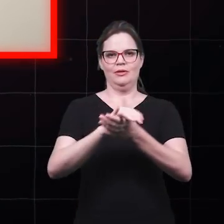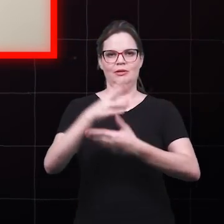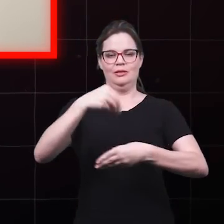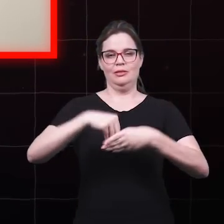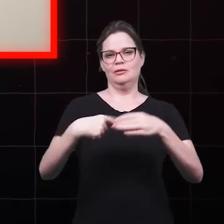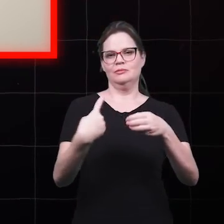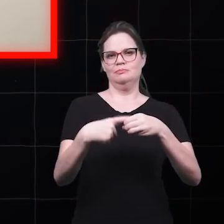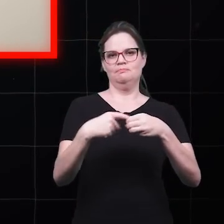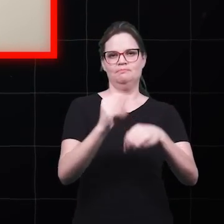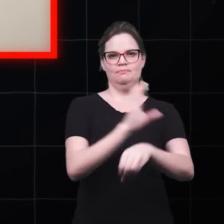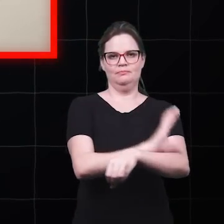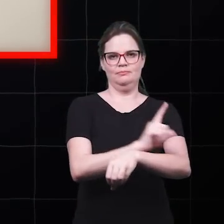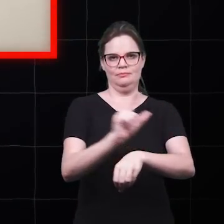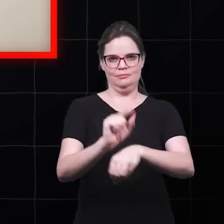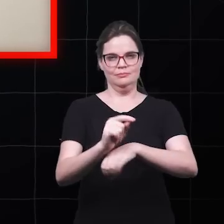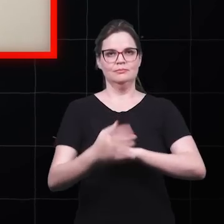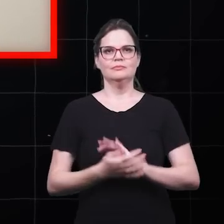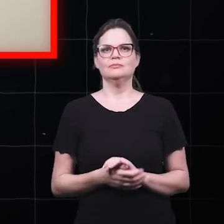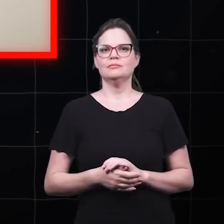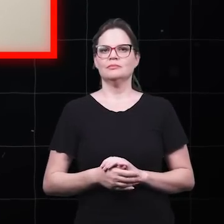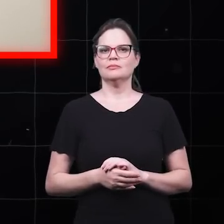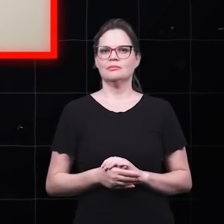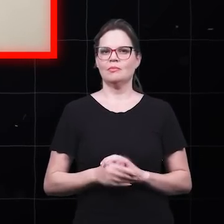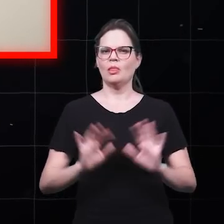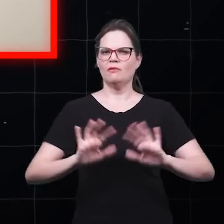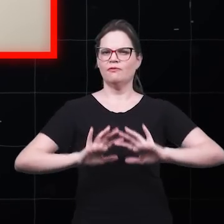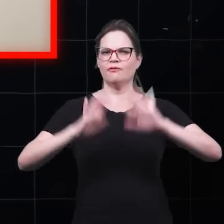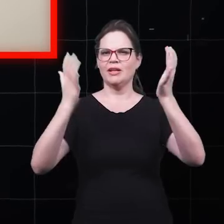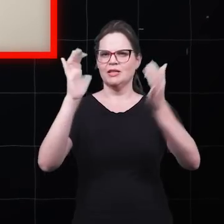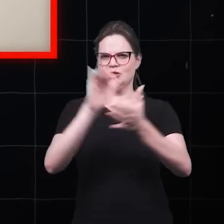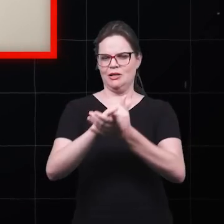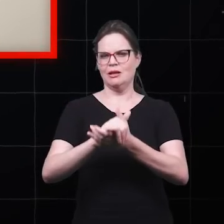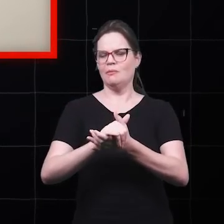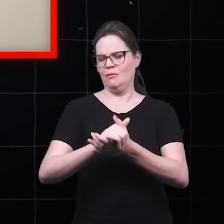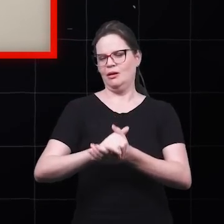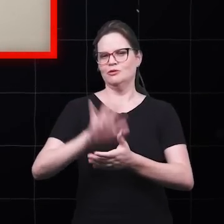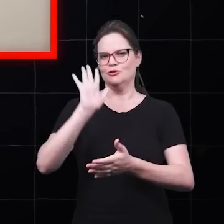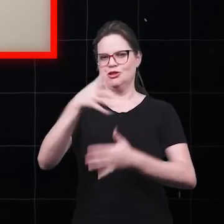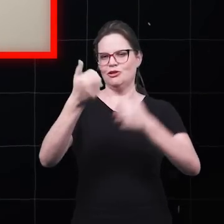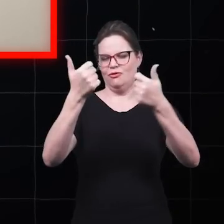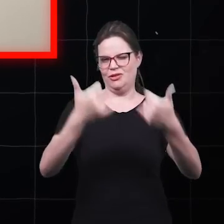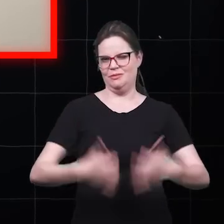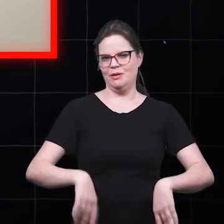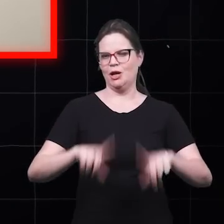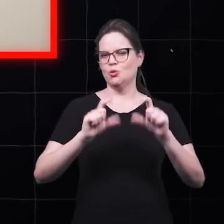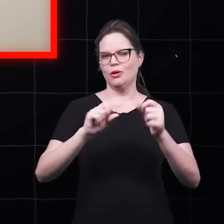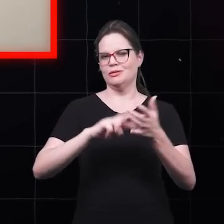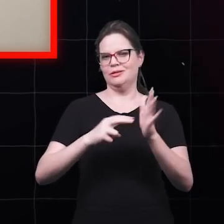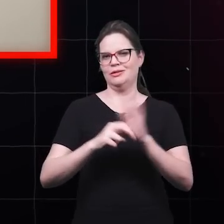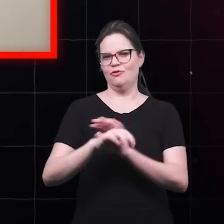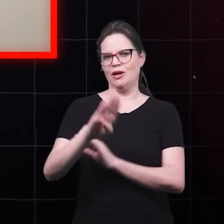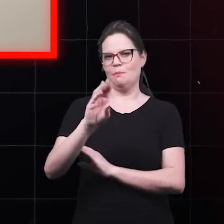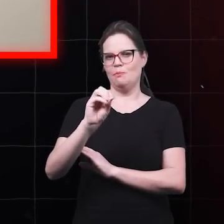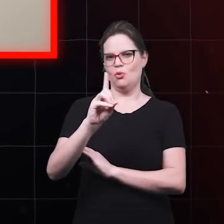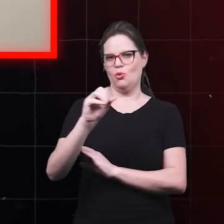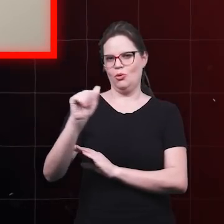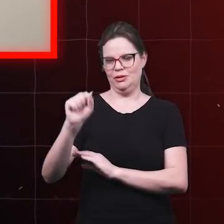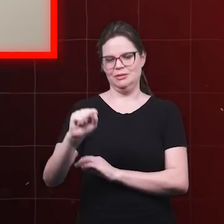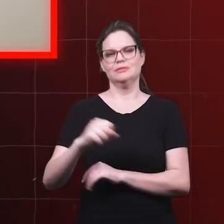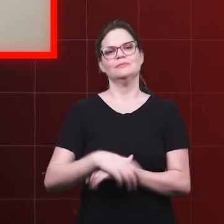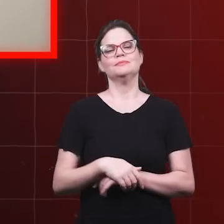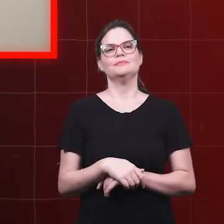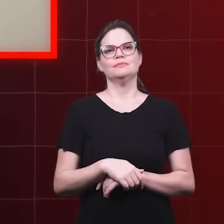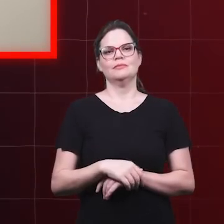Caná, e as bodas eram uma festa de casamento, como já foi falado, né, que durava alguns dias,